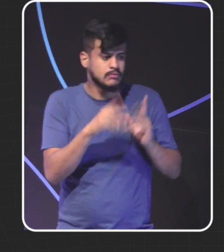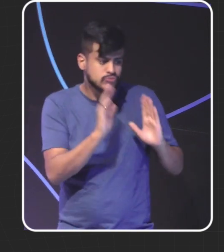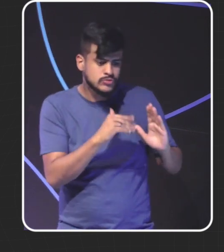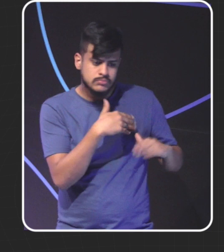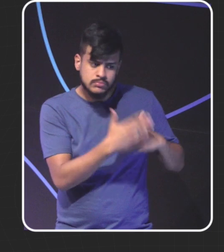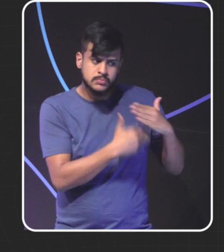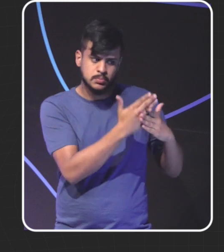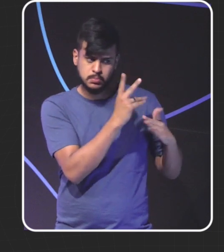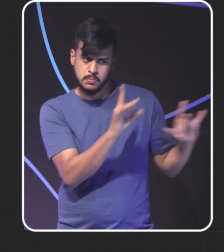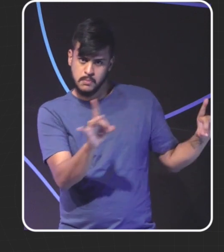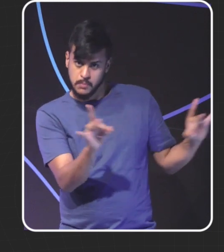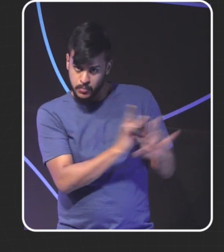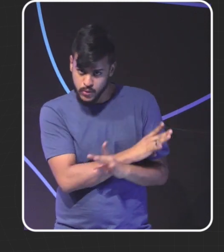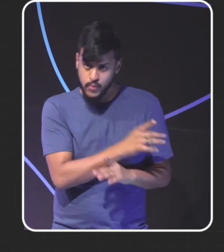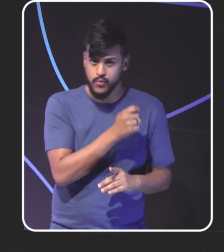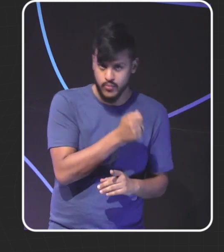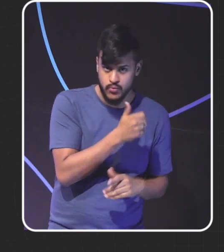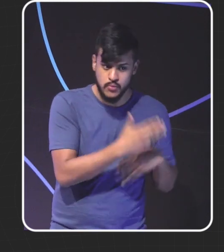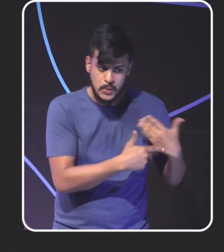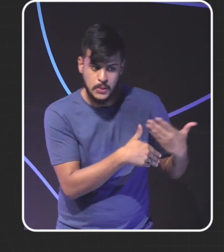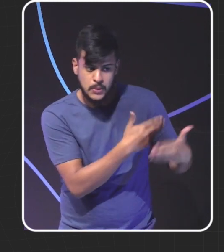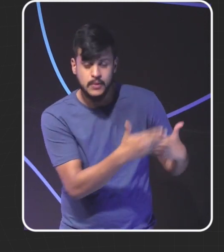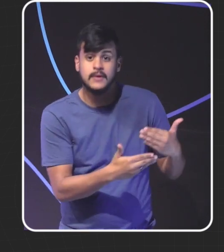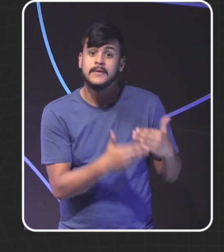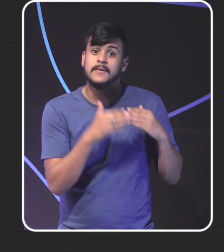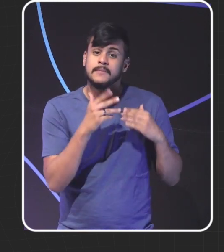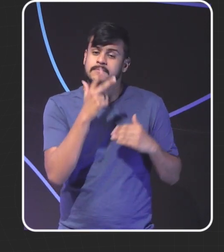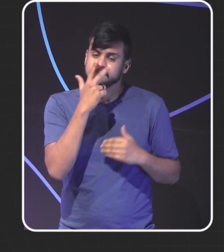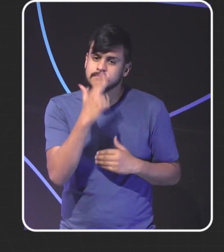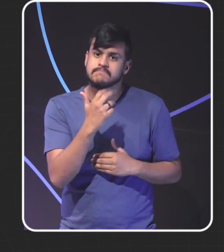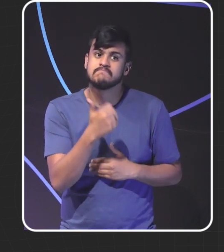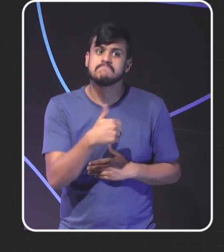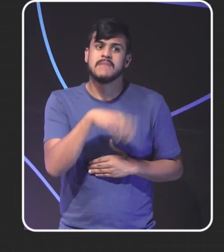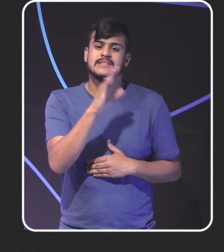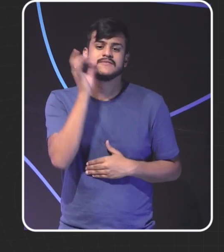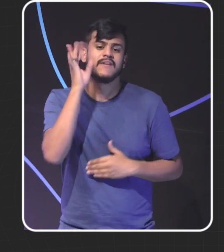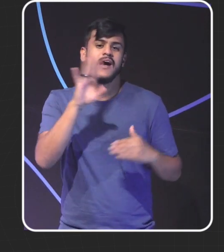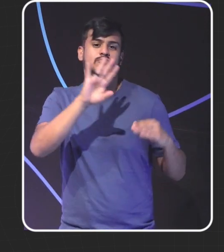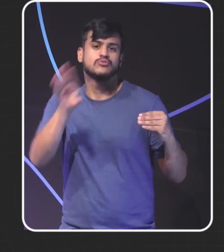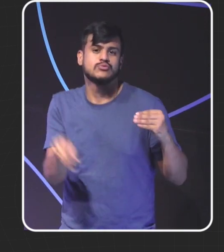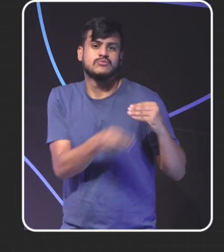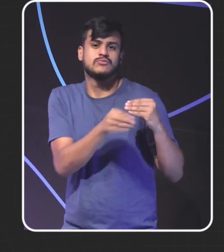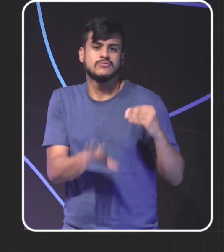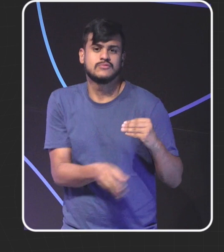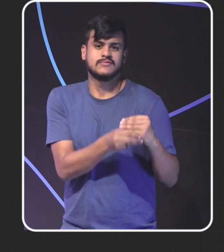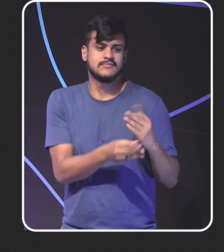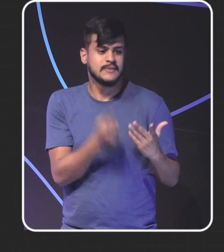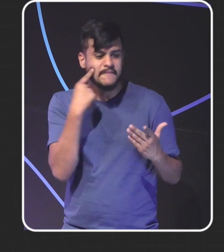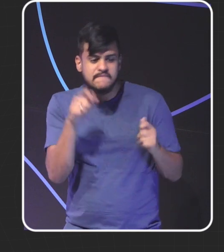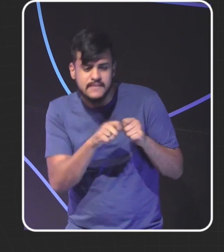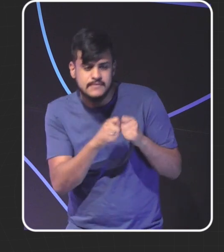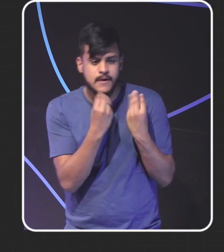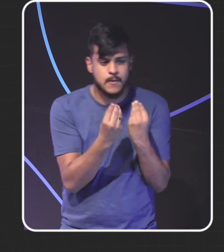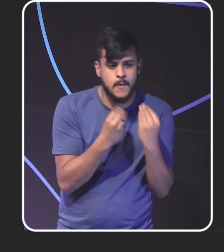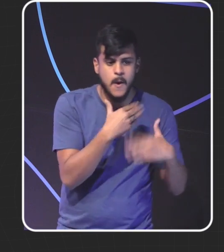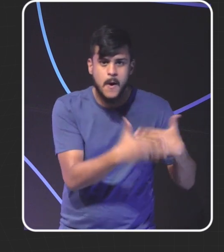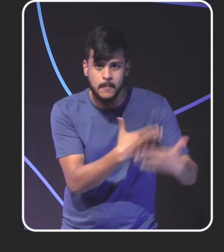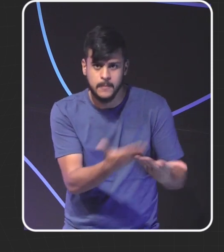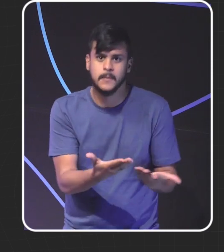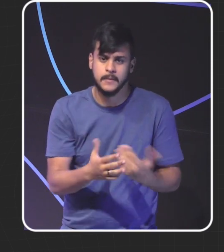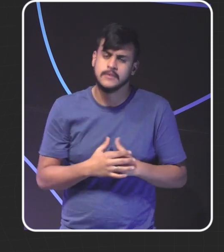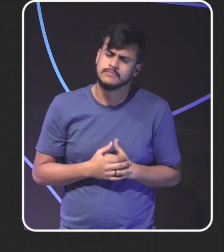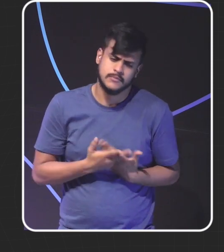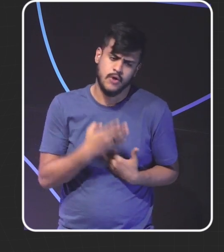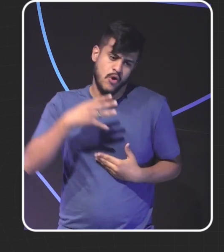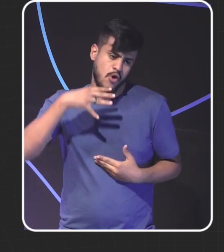menos prontos e aí vai ser mais a etapa de implementação dele, sabe? E aí, obviamente, que isso